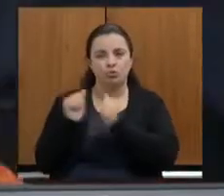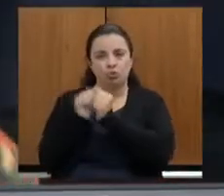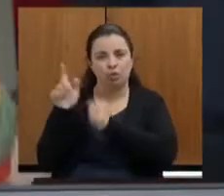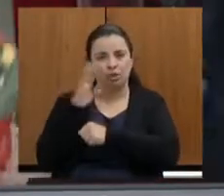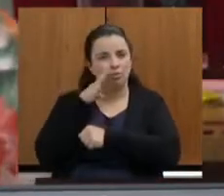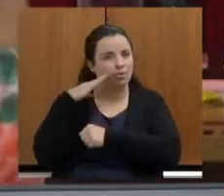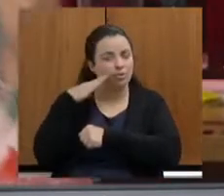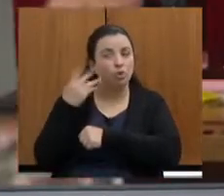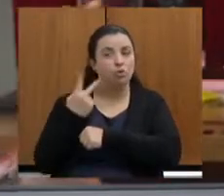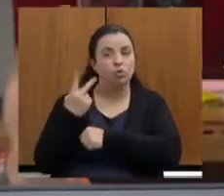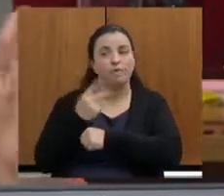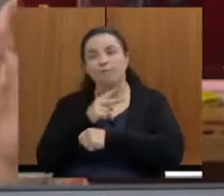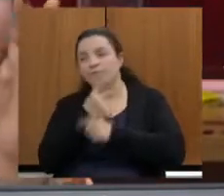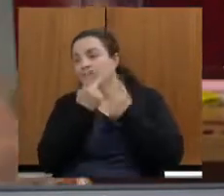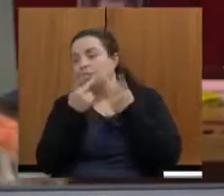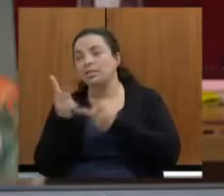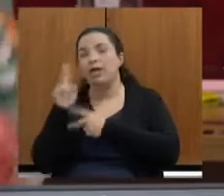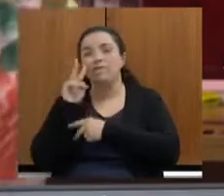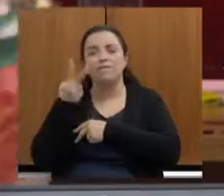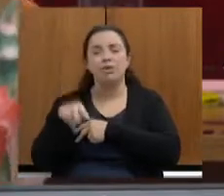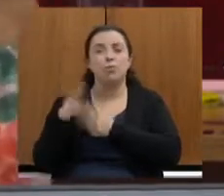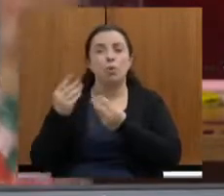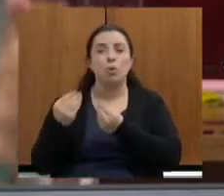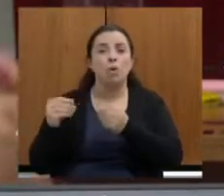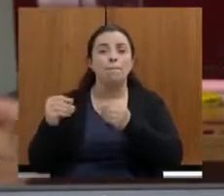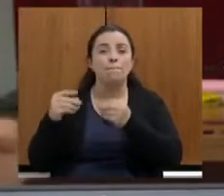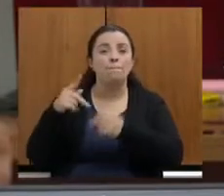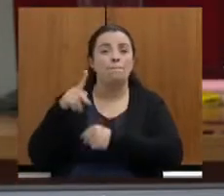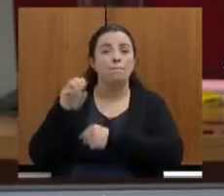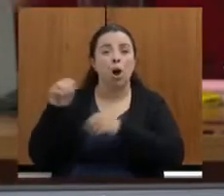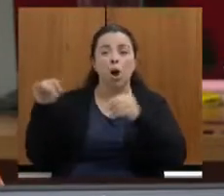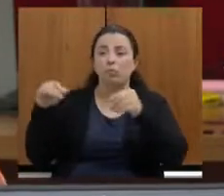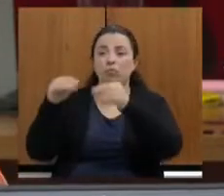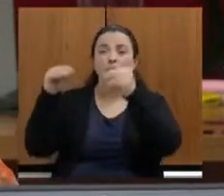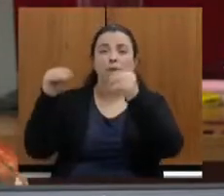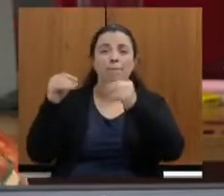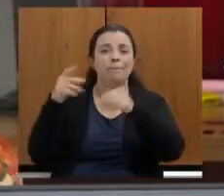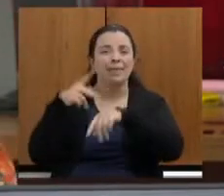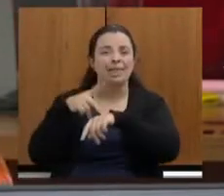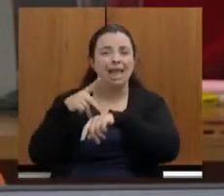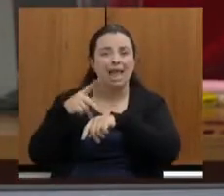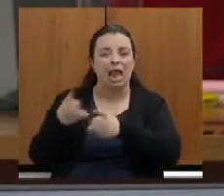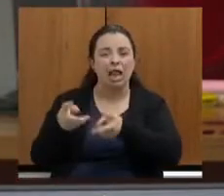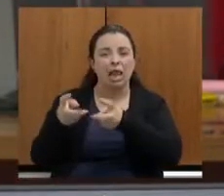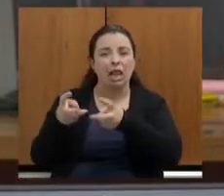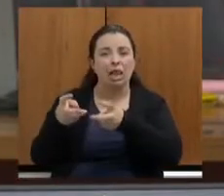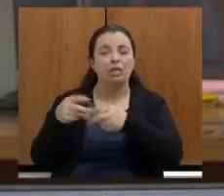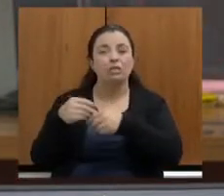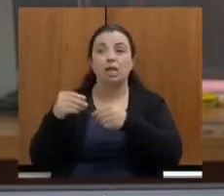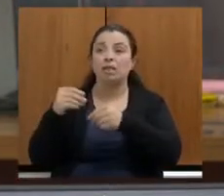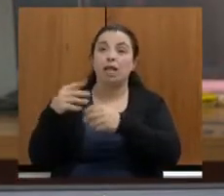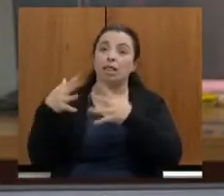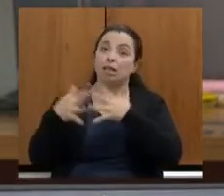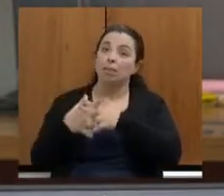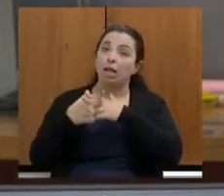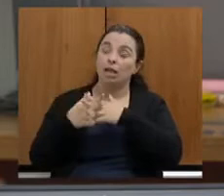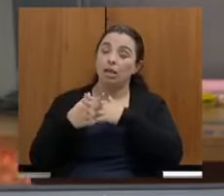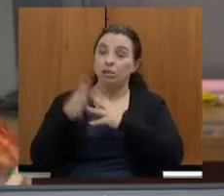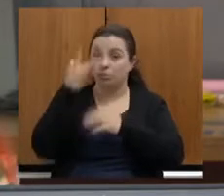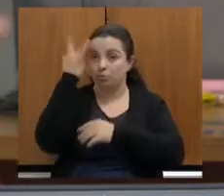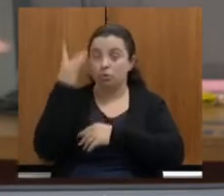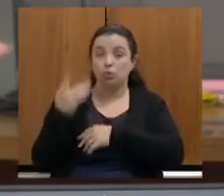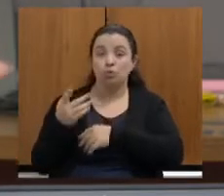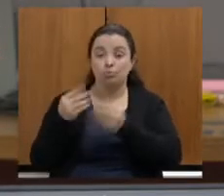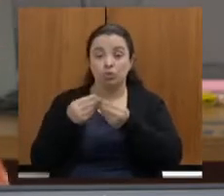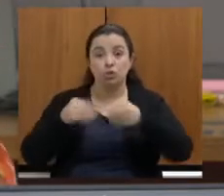transitando muito pó muito minério né refinado atrapalhando a saúde das pessoas atrapalhando